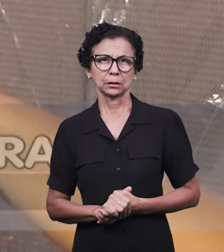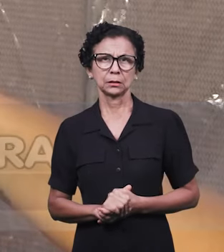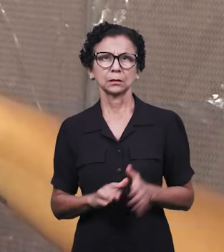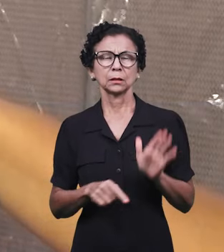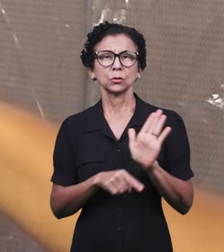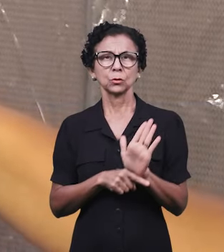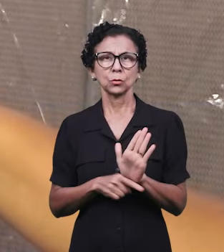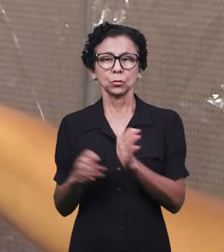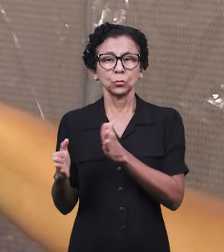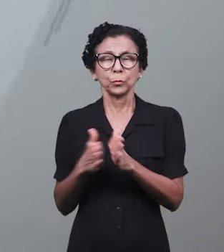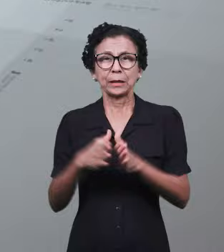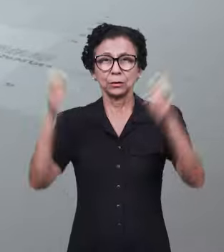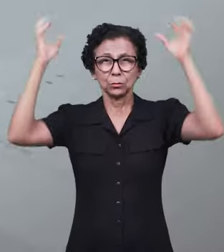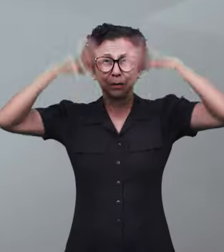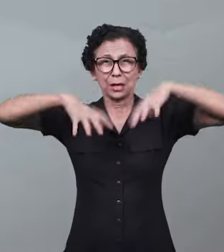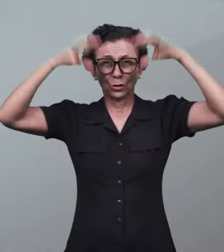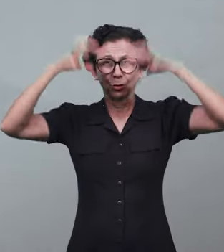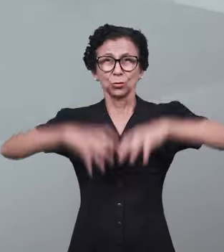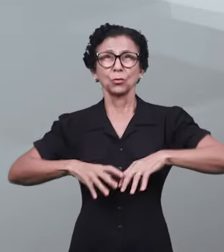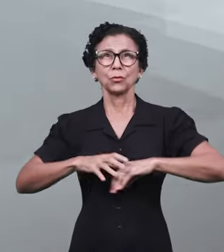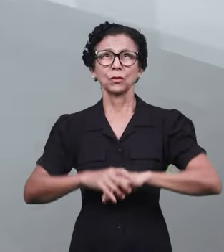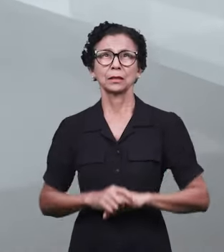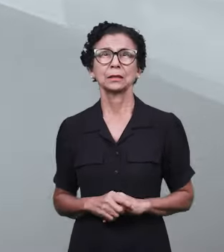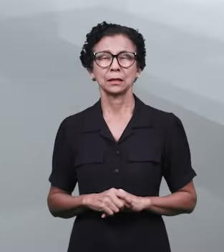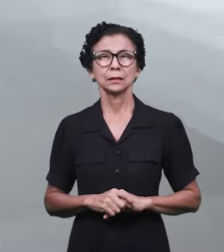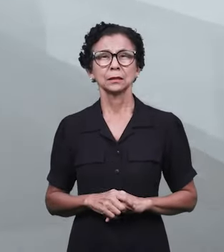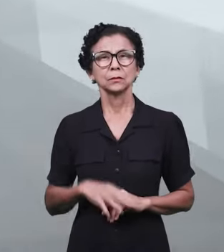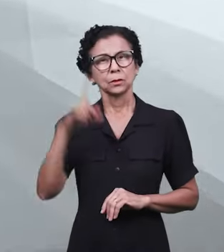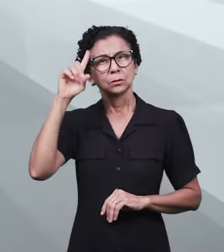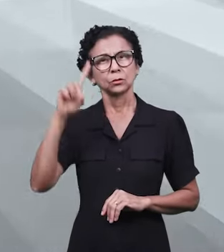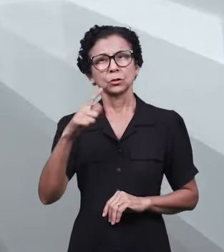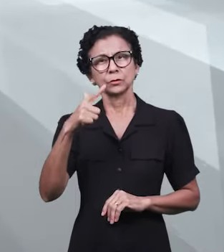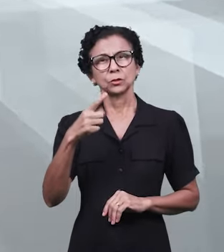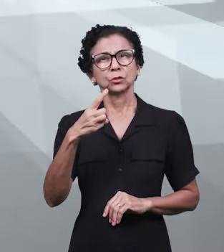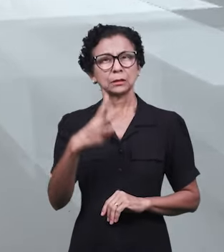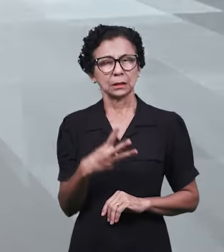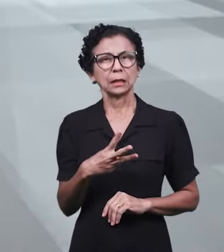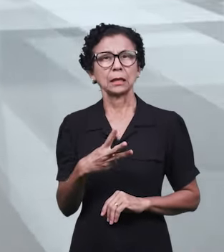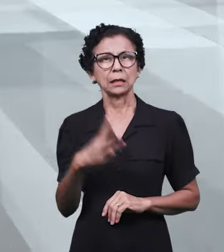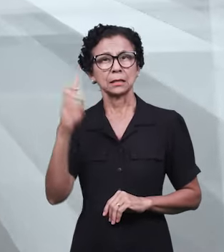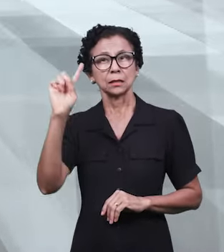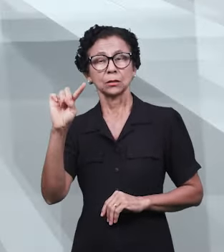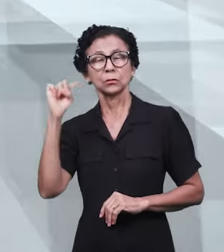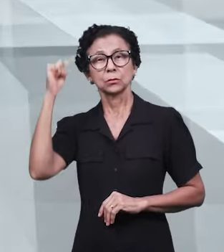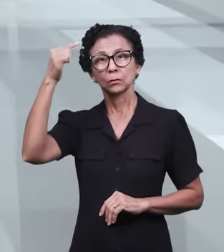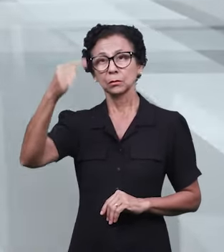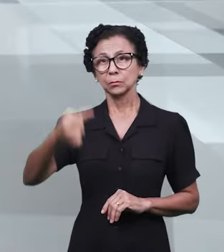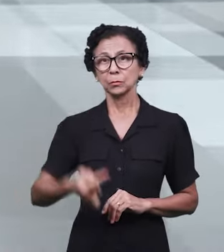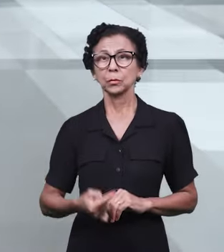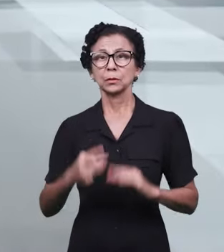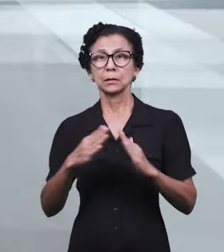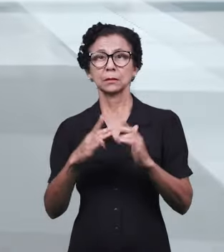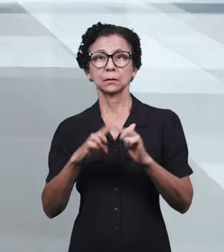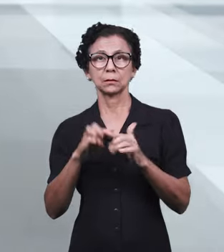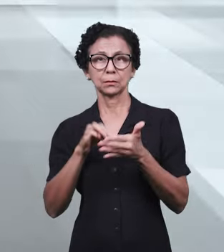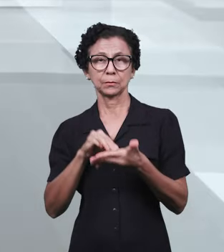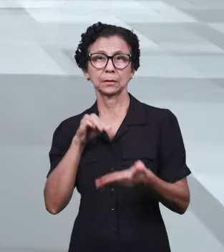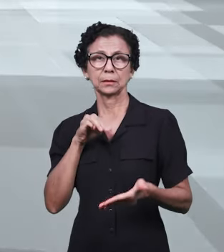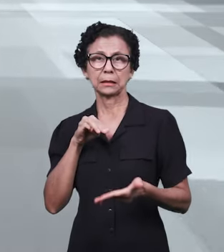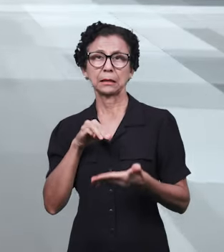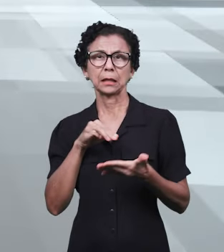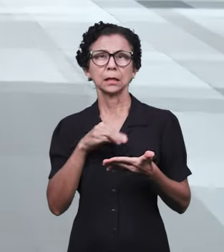irmãos que perderam praticamente todo o material, mas foi dada assistência espiritual e, de